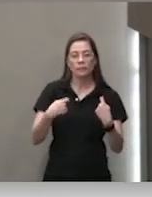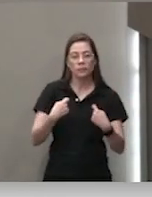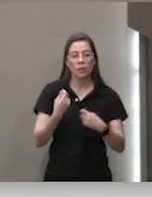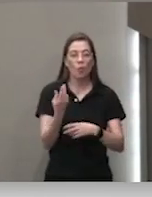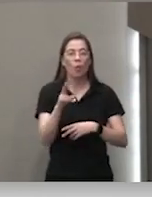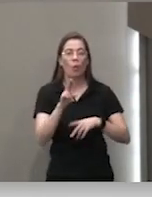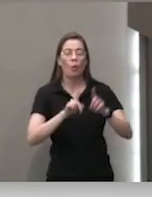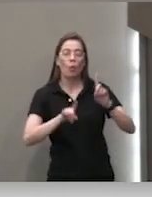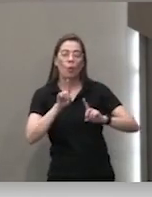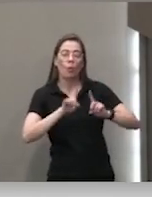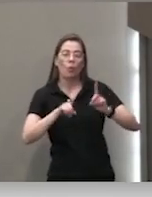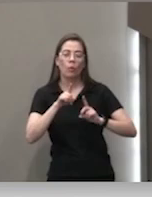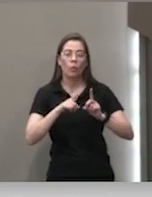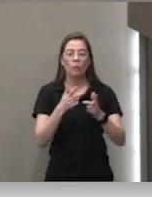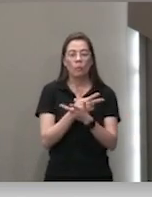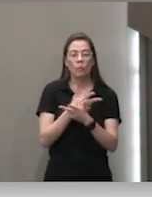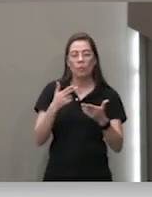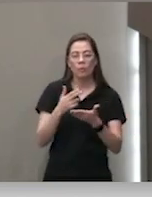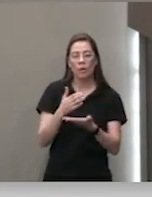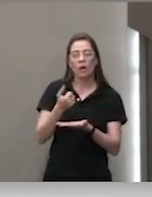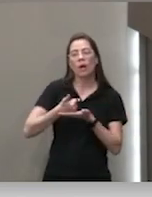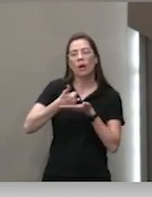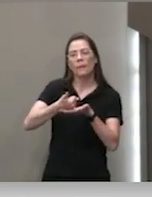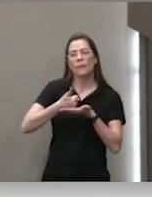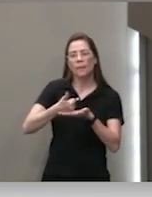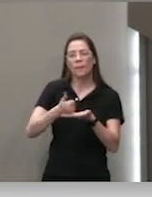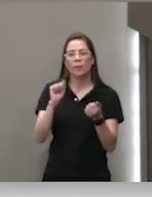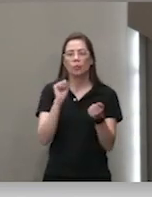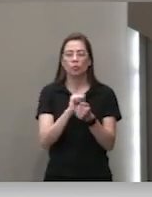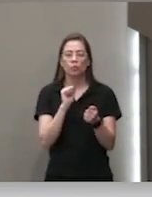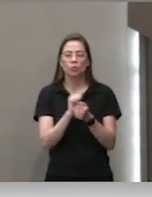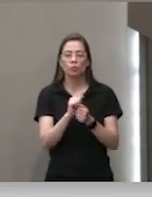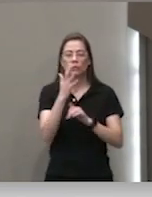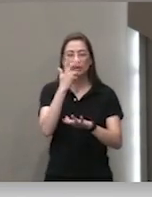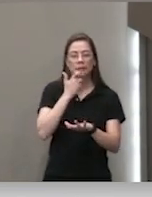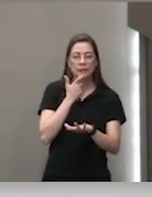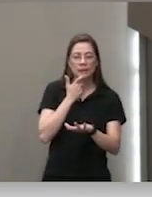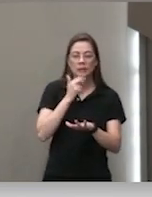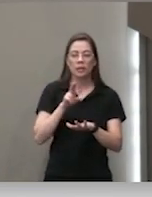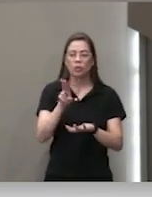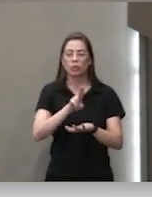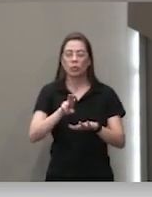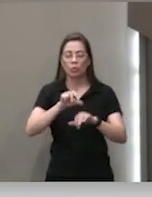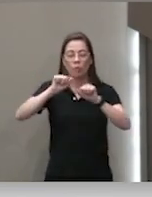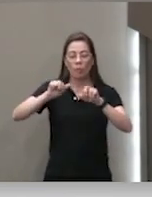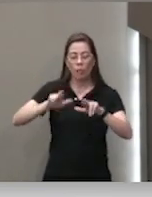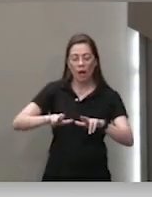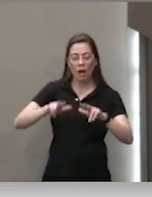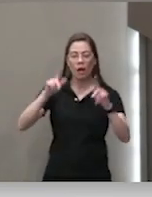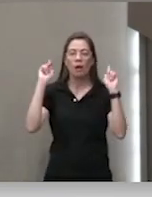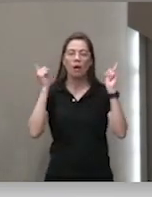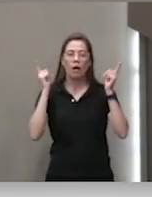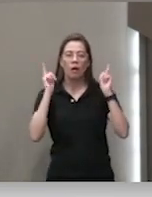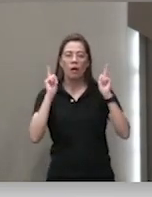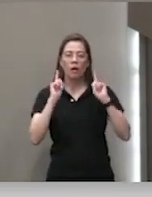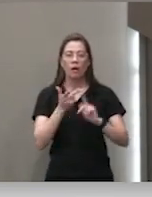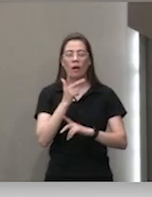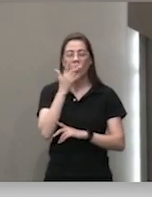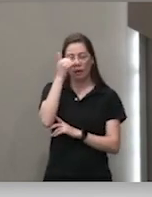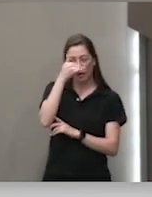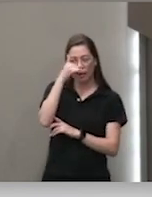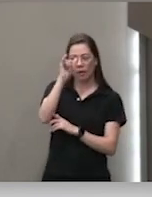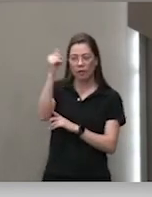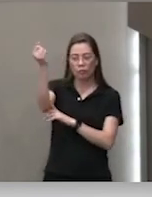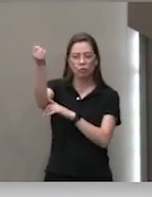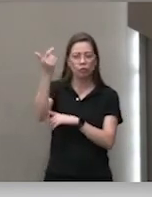ou alguma cobertura para as crianças poderem usar uma área de lazer sem ficarem expostas ao